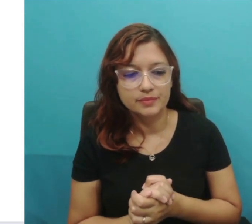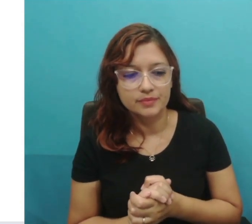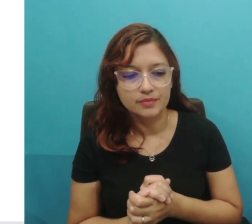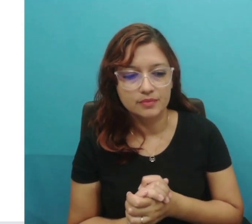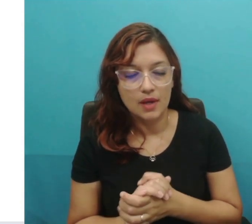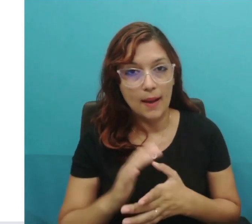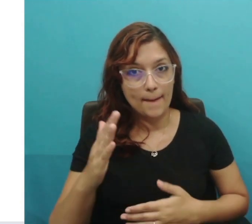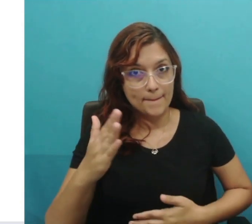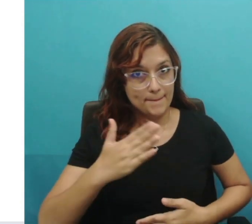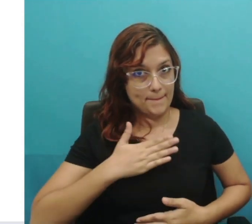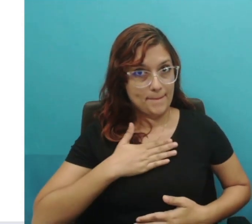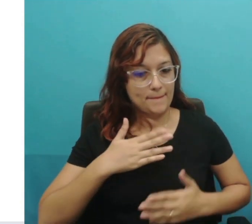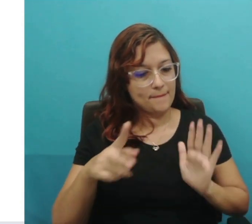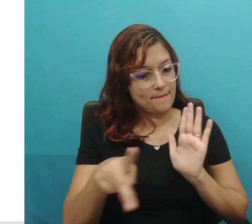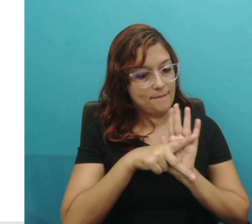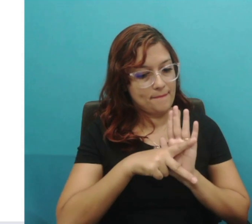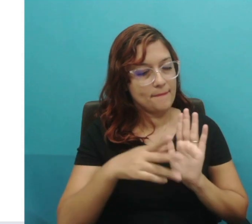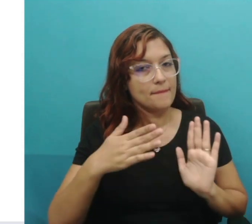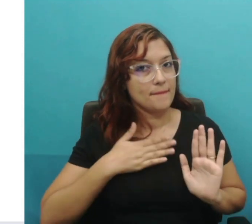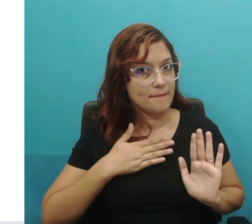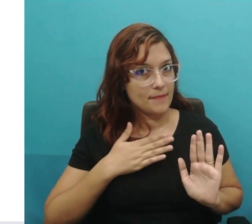exemplo,